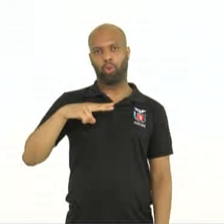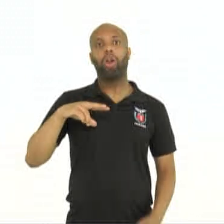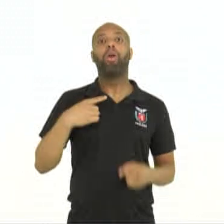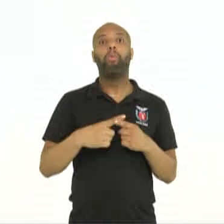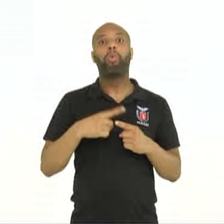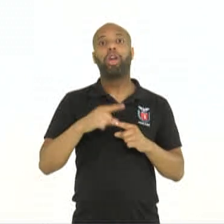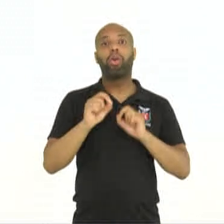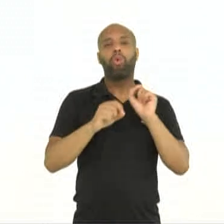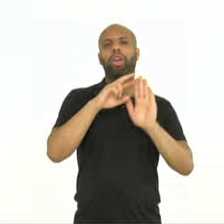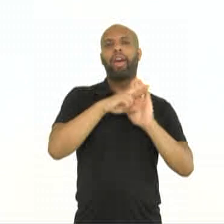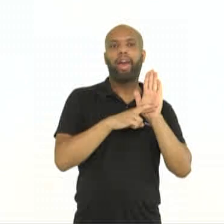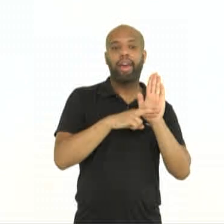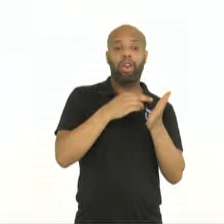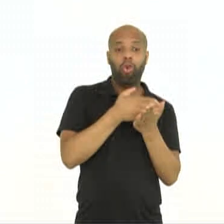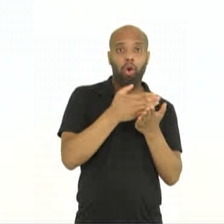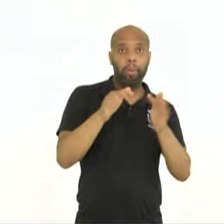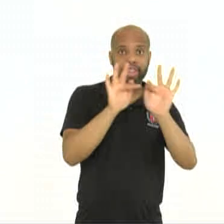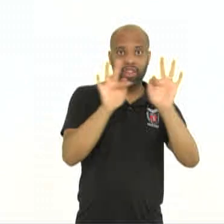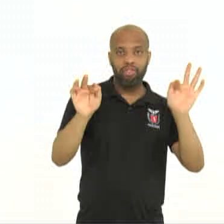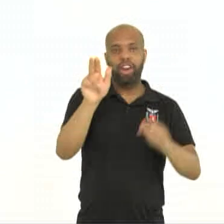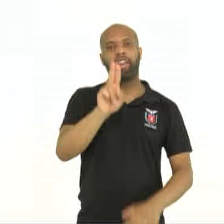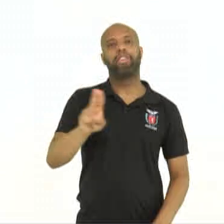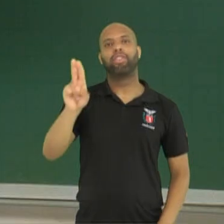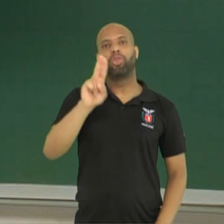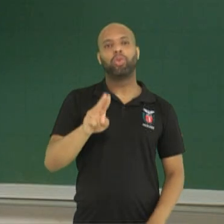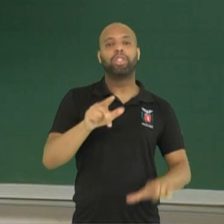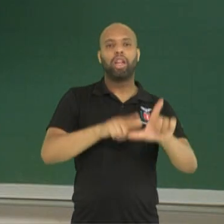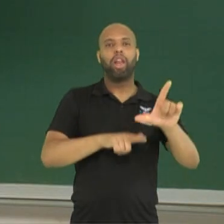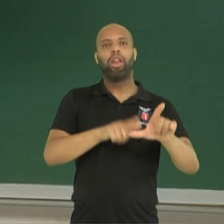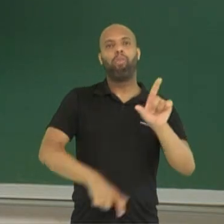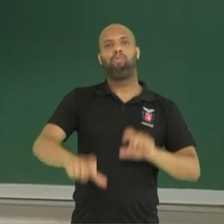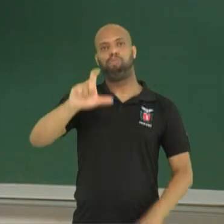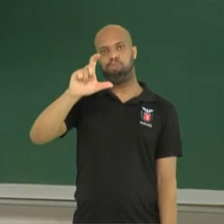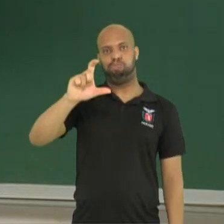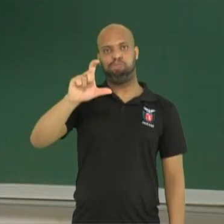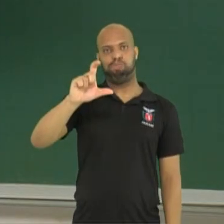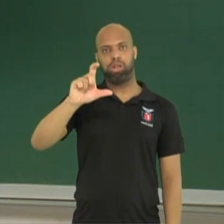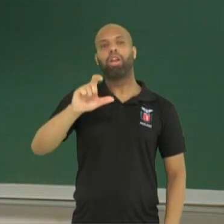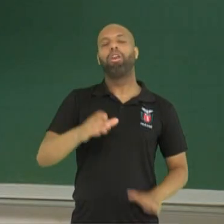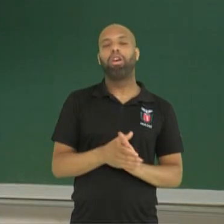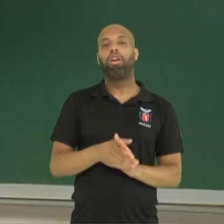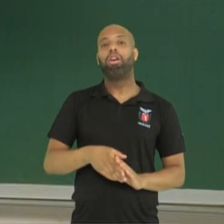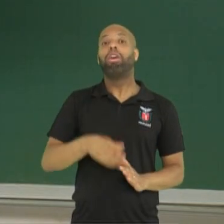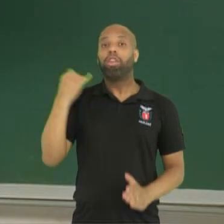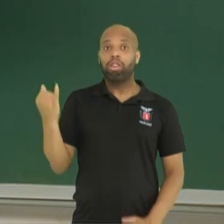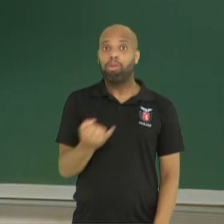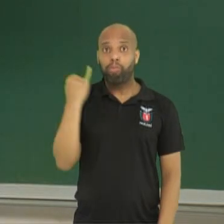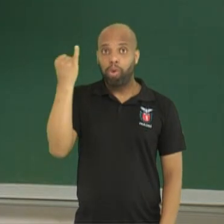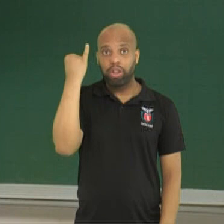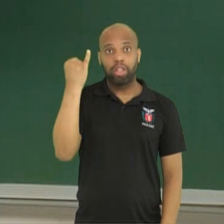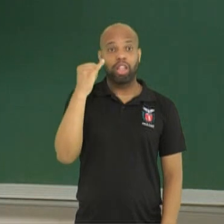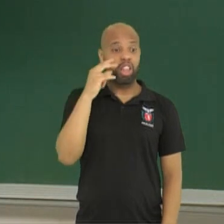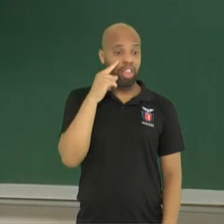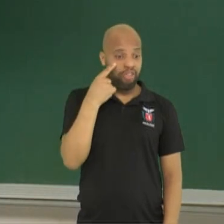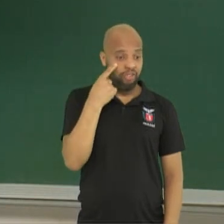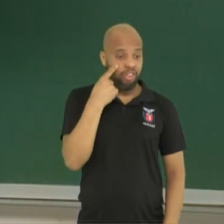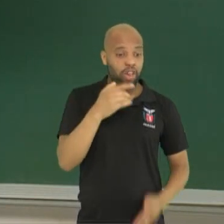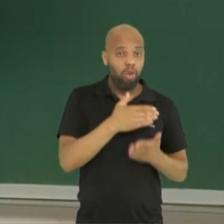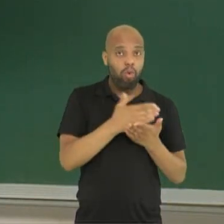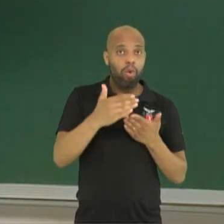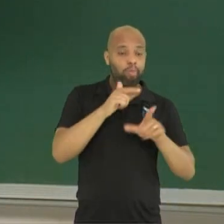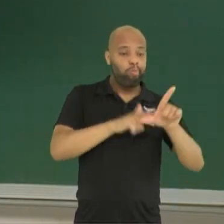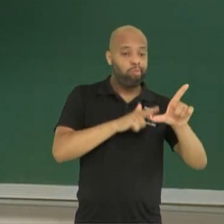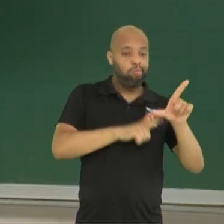ao iniciar uma frase deve-se usar letra maiúscula. Então é interessante observar que iniciamos com minúscula, porque